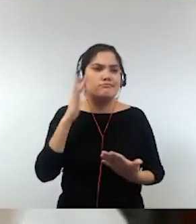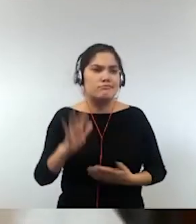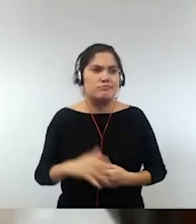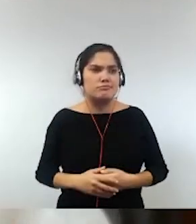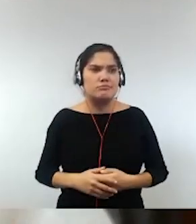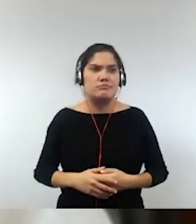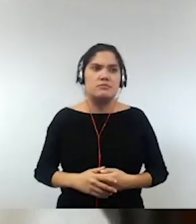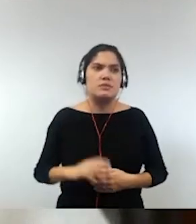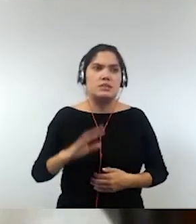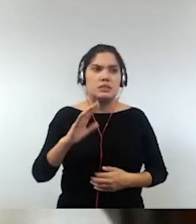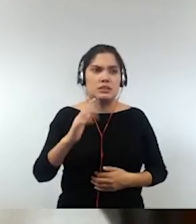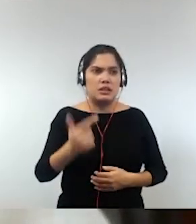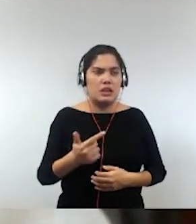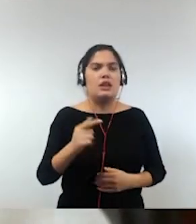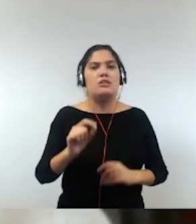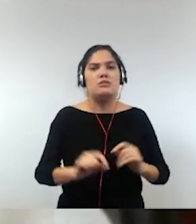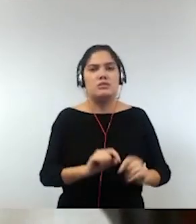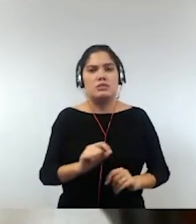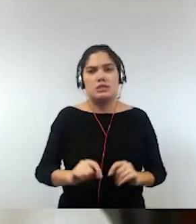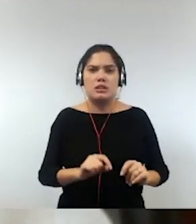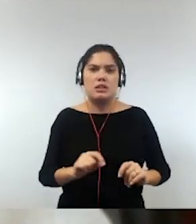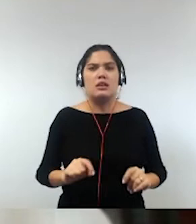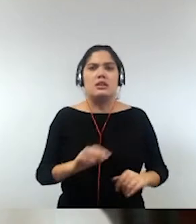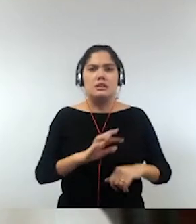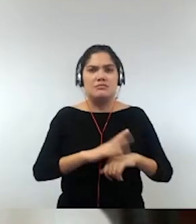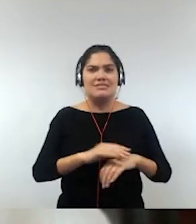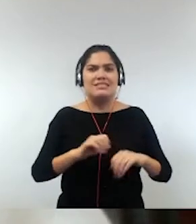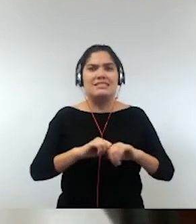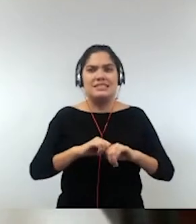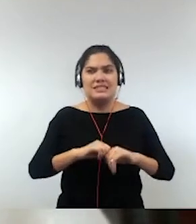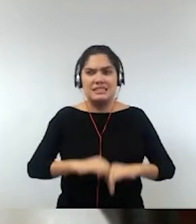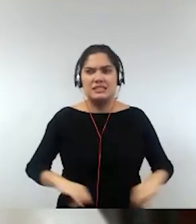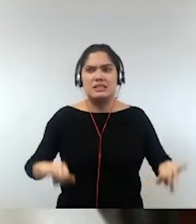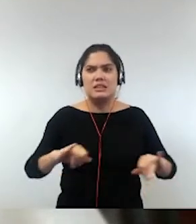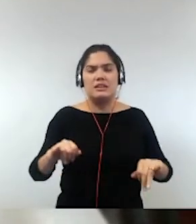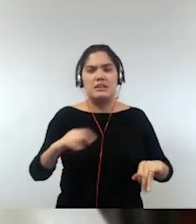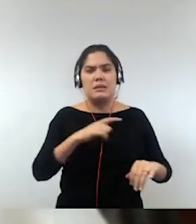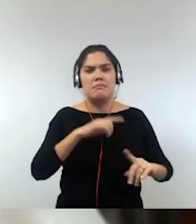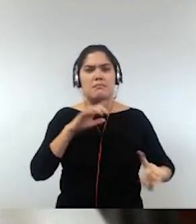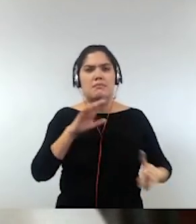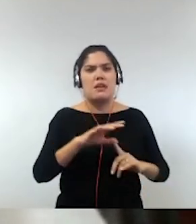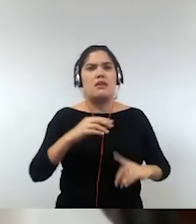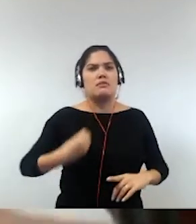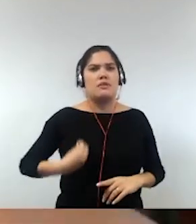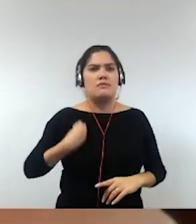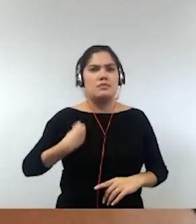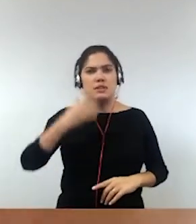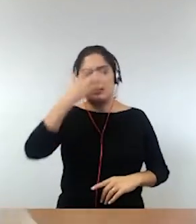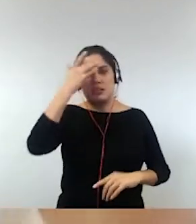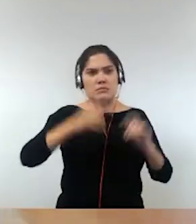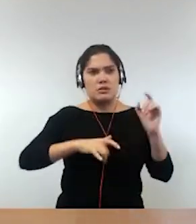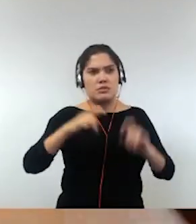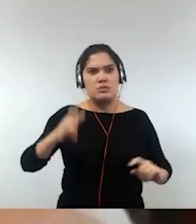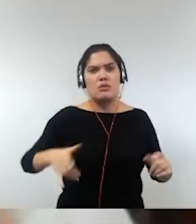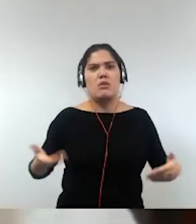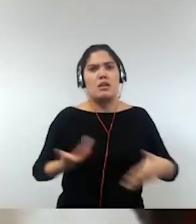é evidente que a pandemia vem causando grande impacto na vida das pessoas, nas